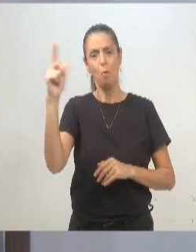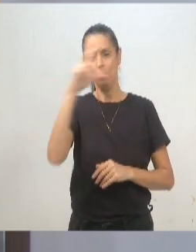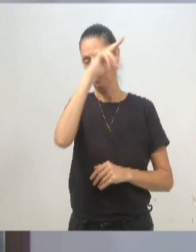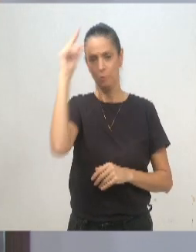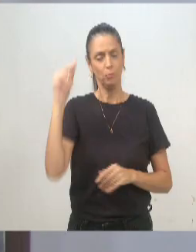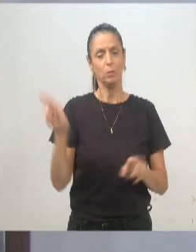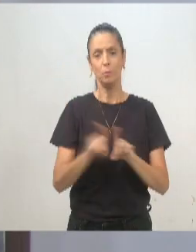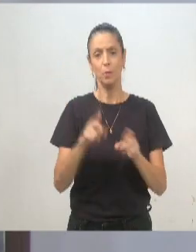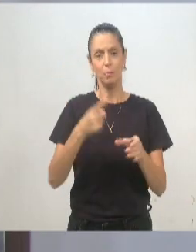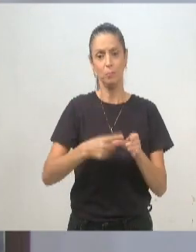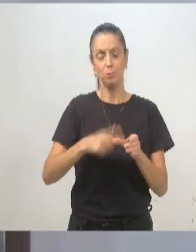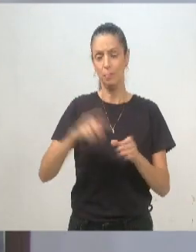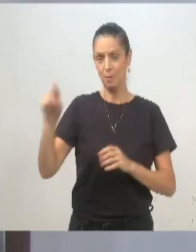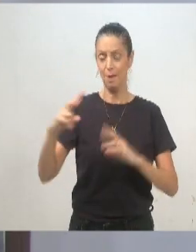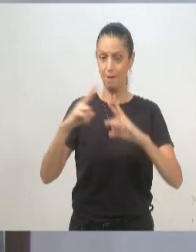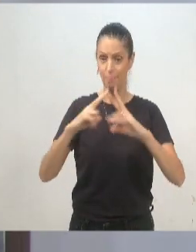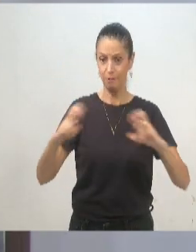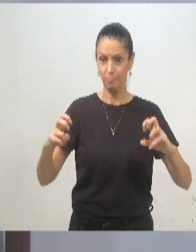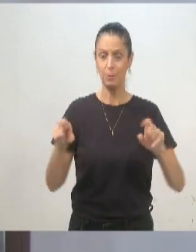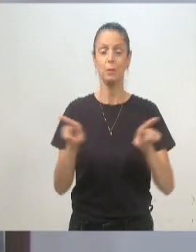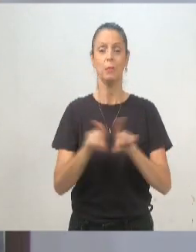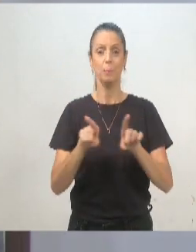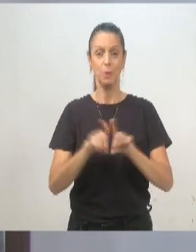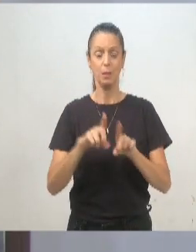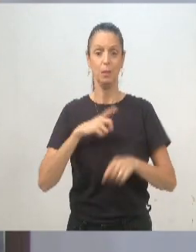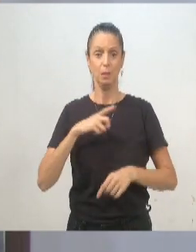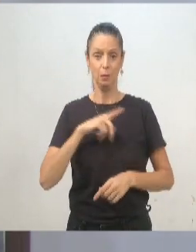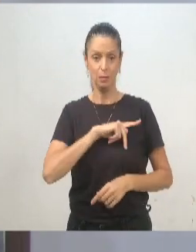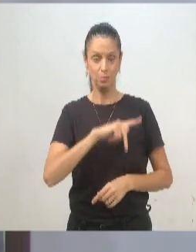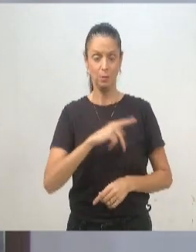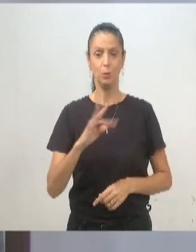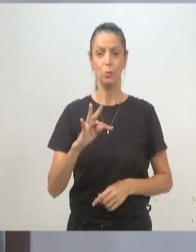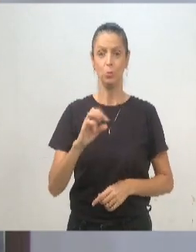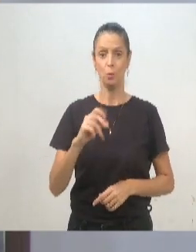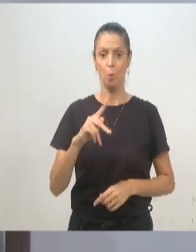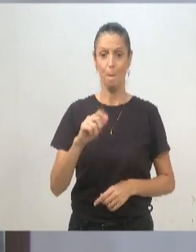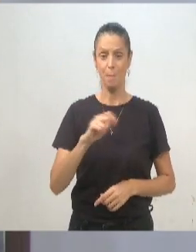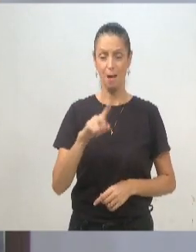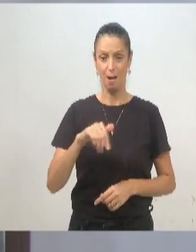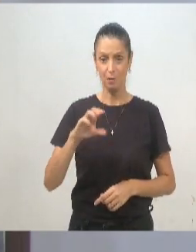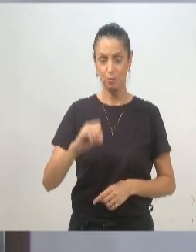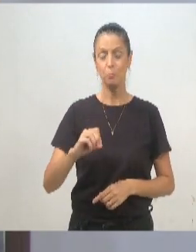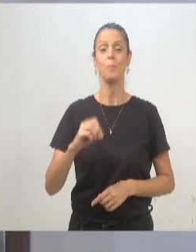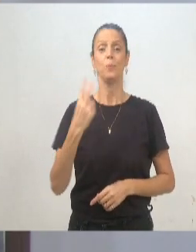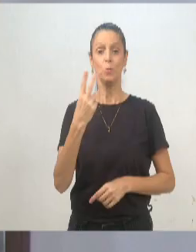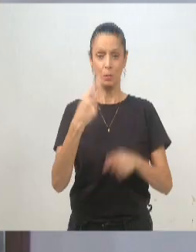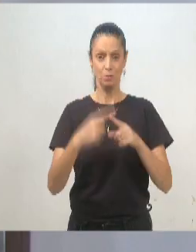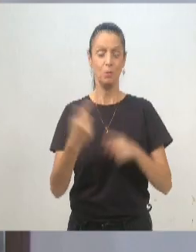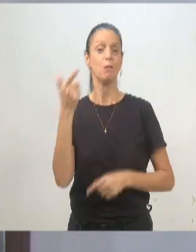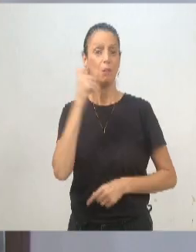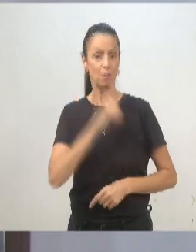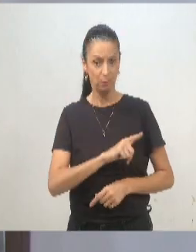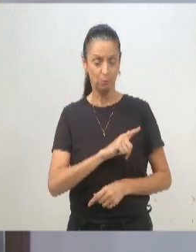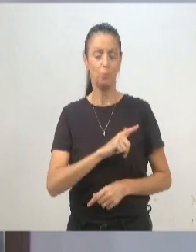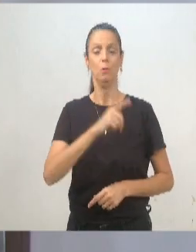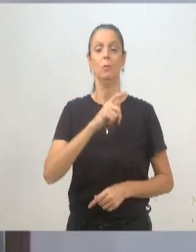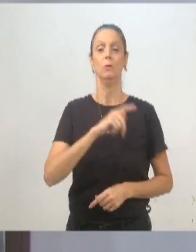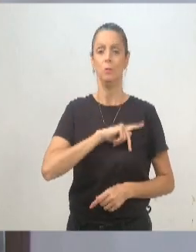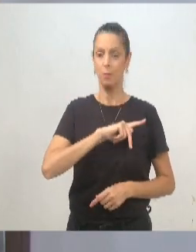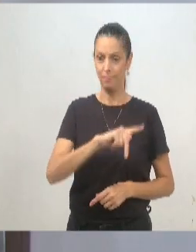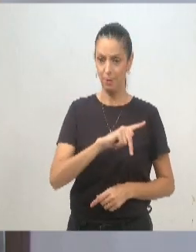no município de Florianópolis, onde o prefeito Topázio, em segundo mandato, reeleito para mais um mandato, agora assumindo no